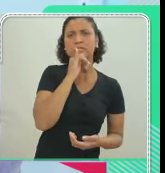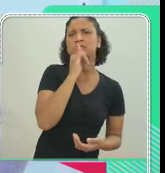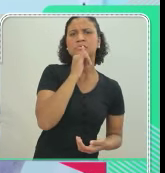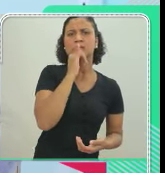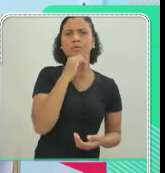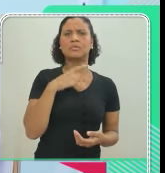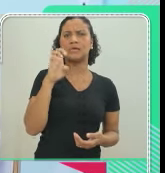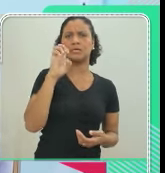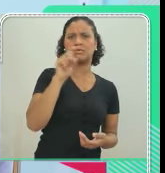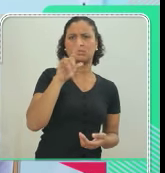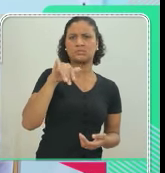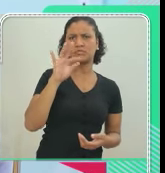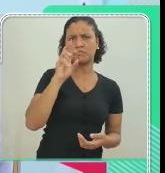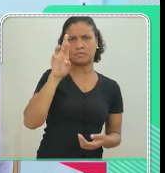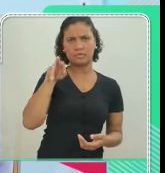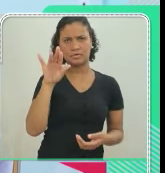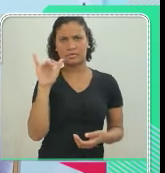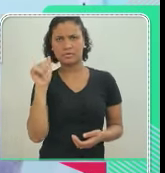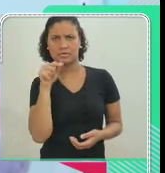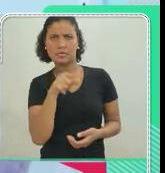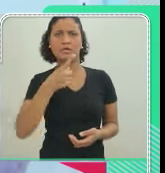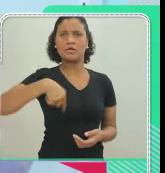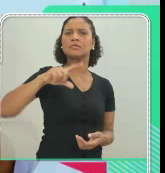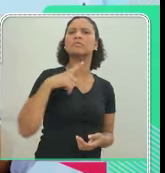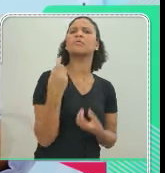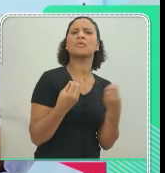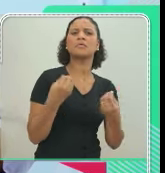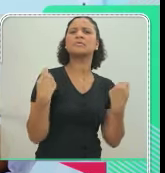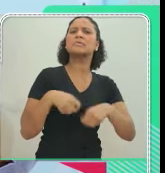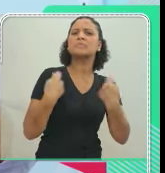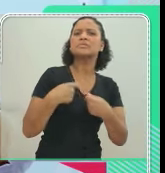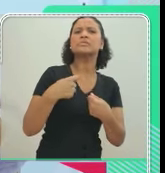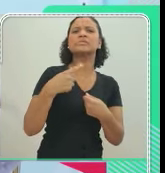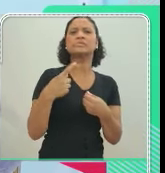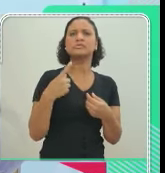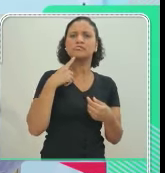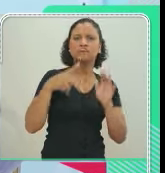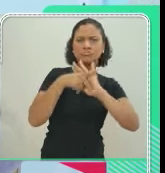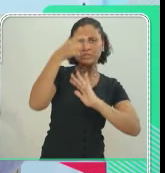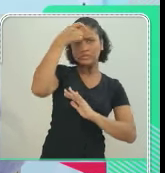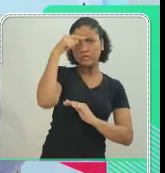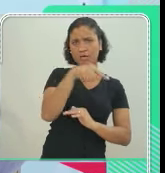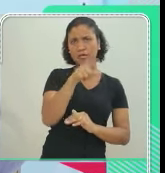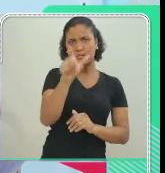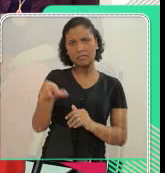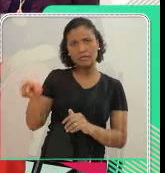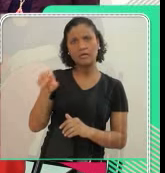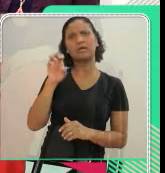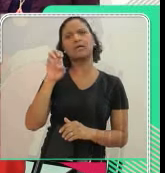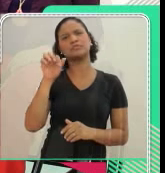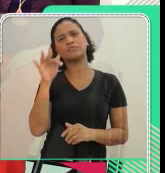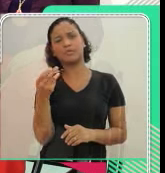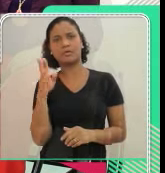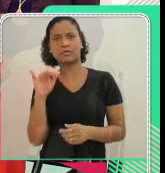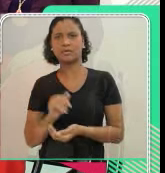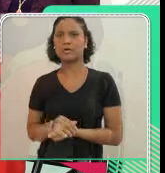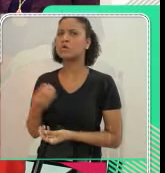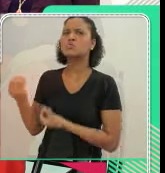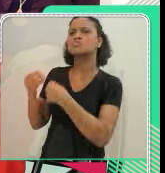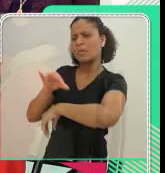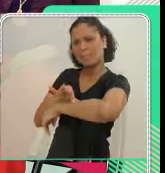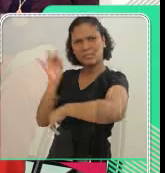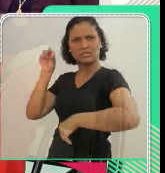de pacientes, por exemplo, com esquizofrenia. Então, como é que a gente faz isso? A gente não precisa ter acesso ao cérebro de um paciente com esquizofrenia. É só tirar um pedacinho da pele